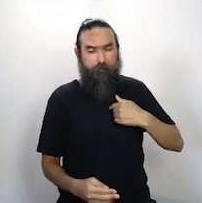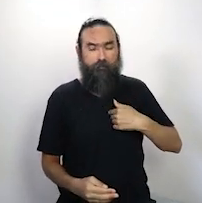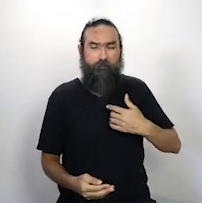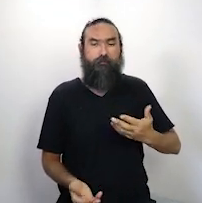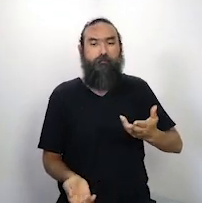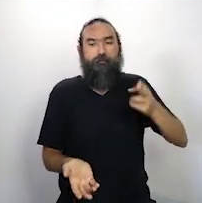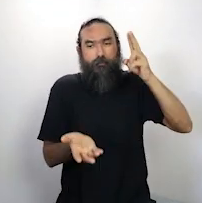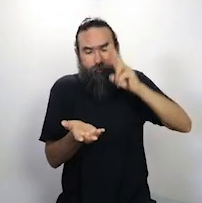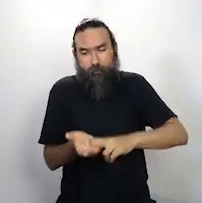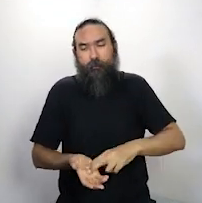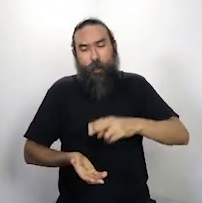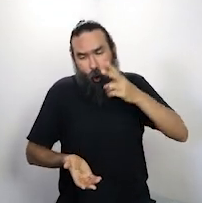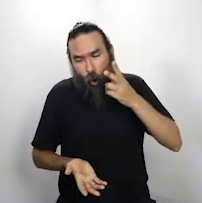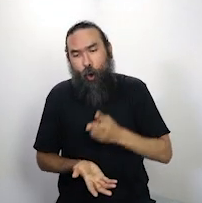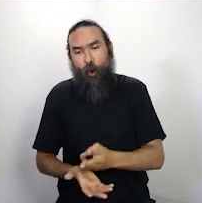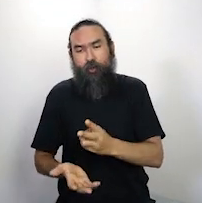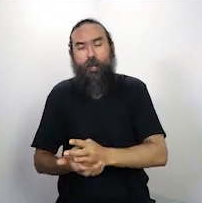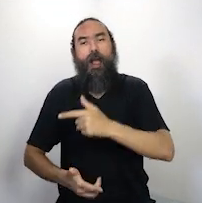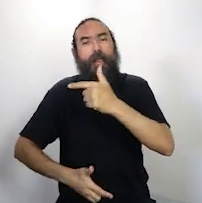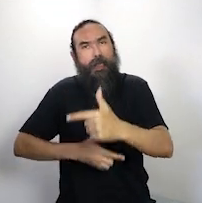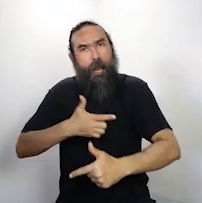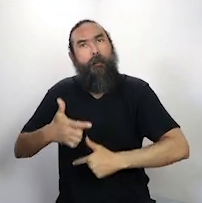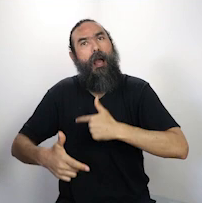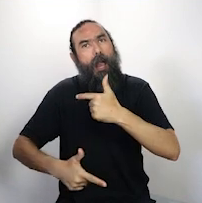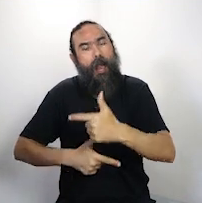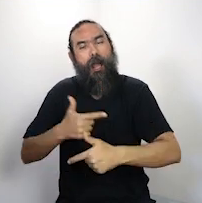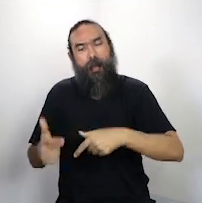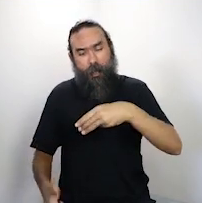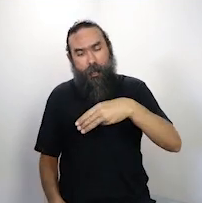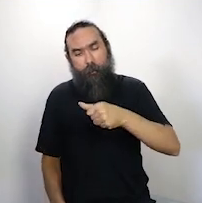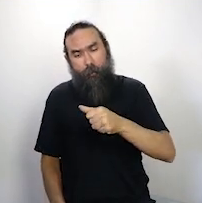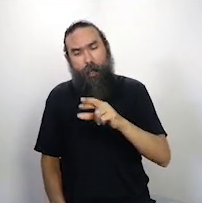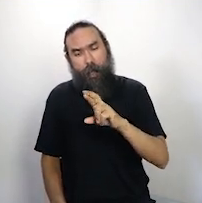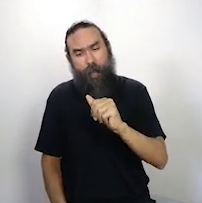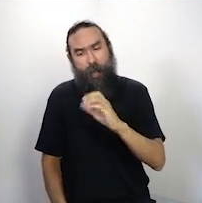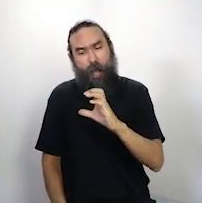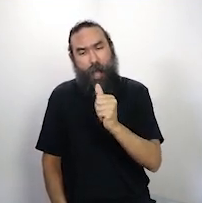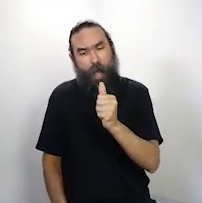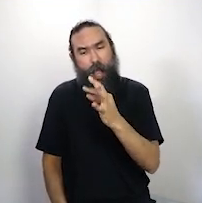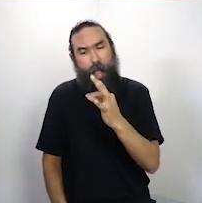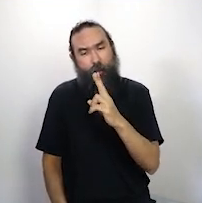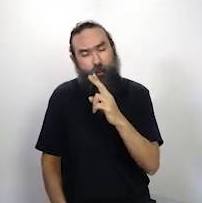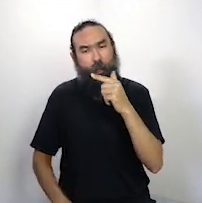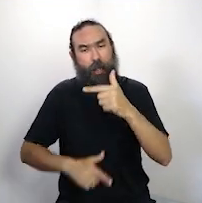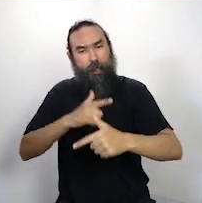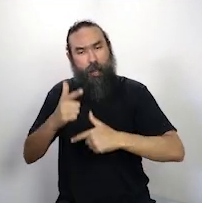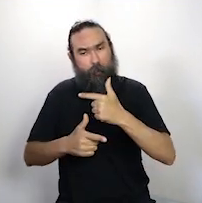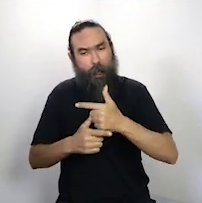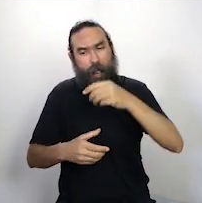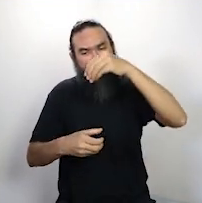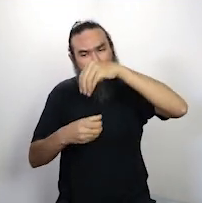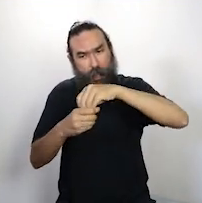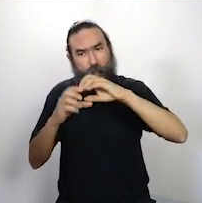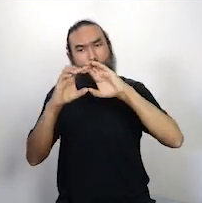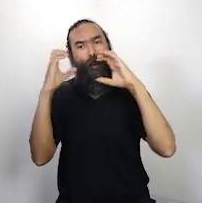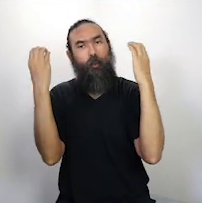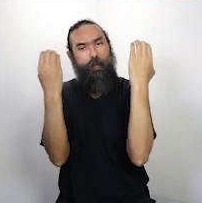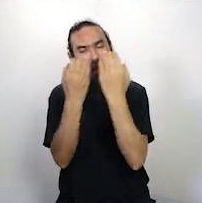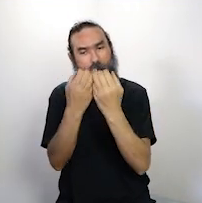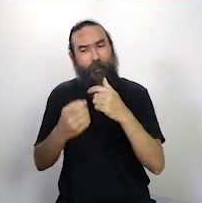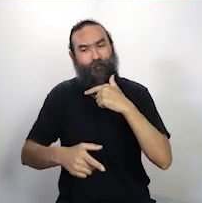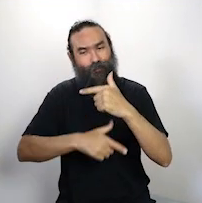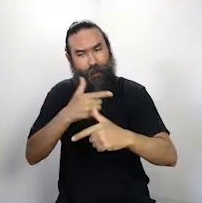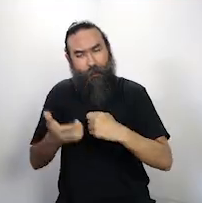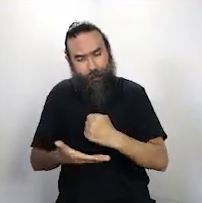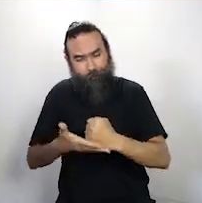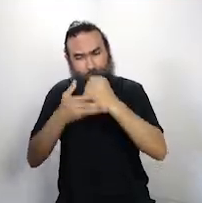de continuar o trabalho, de continuar a essência do maracatu, trabalhar dentro da comunidade, o trabalho social,